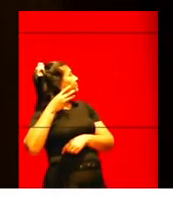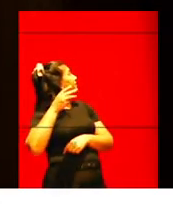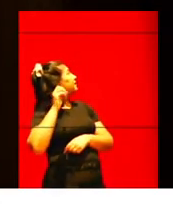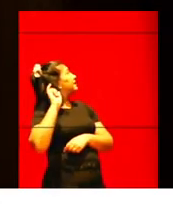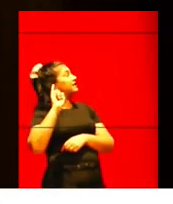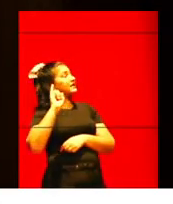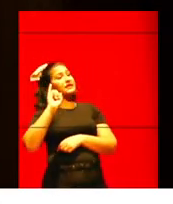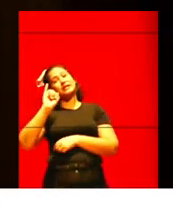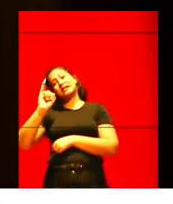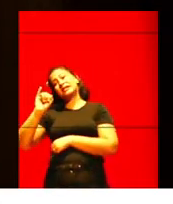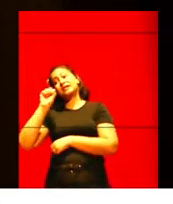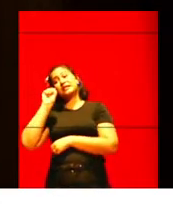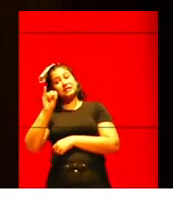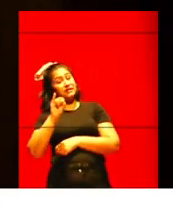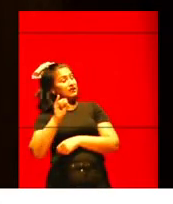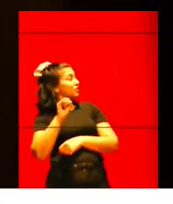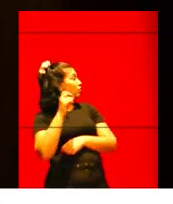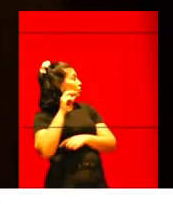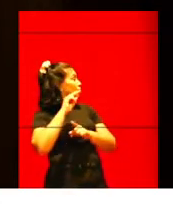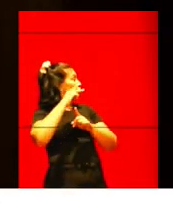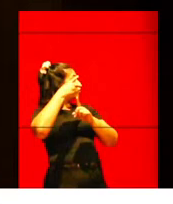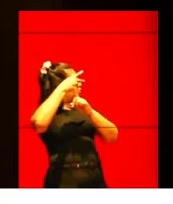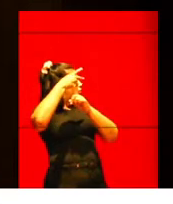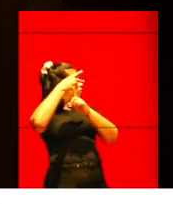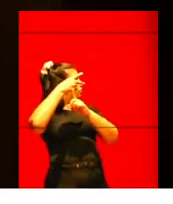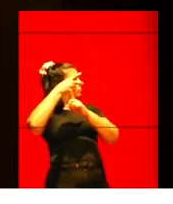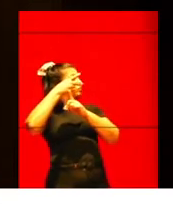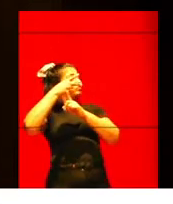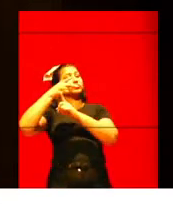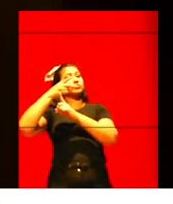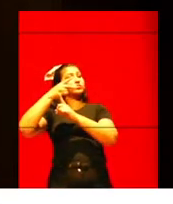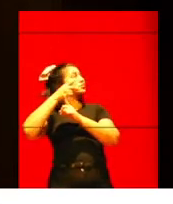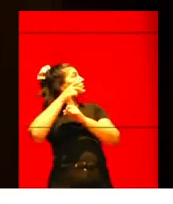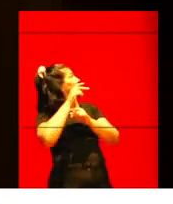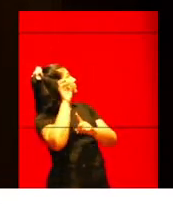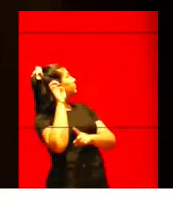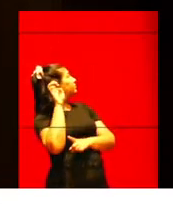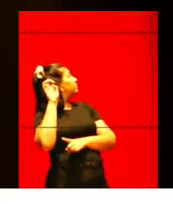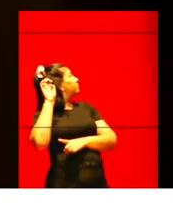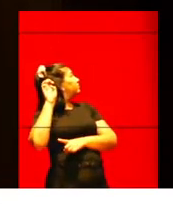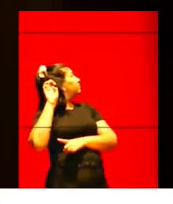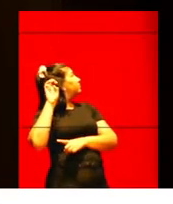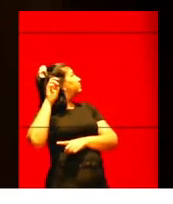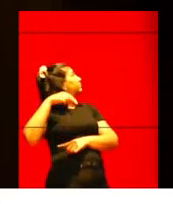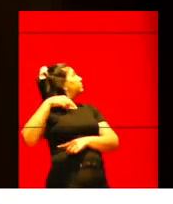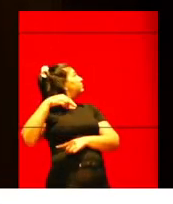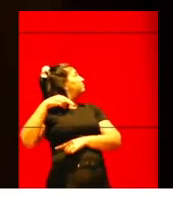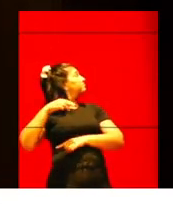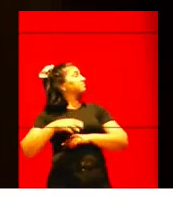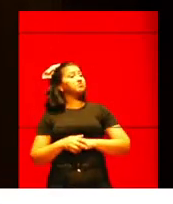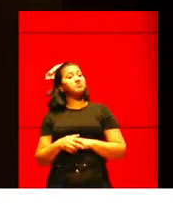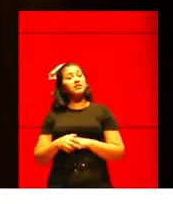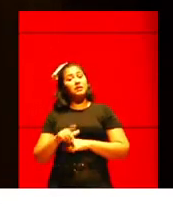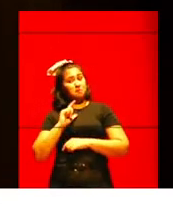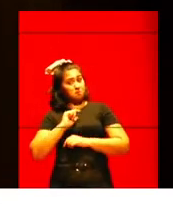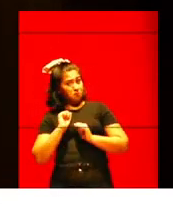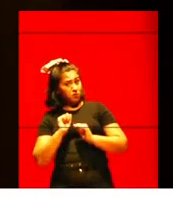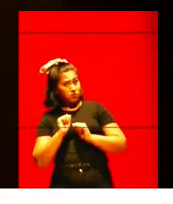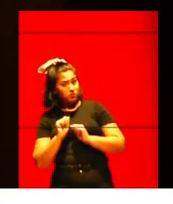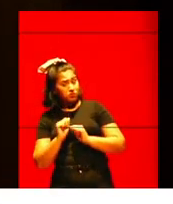In. E se tiver duas duplas? Pode ter duas triplas. E como que